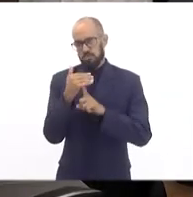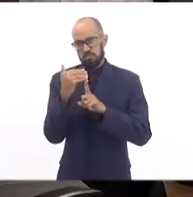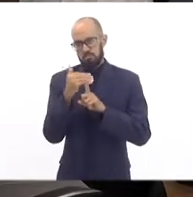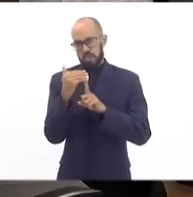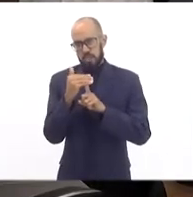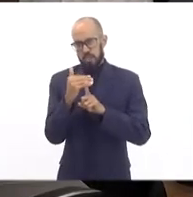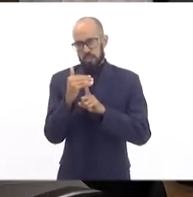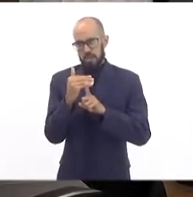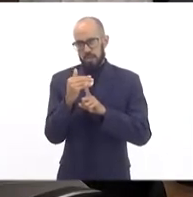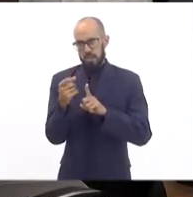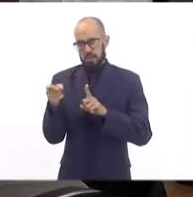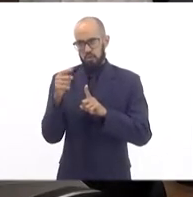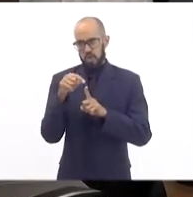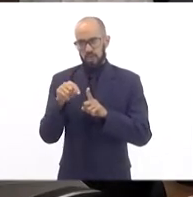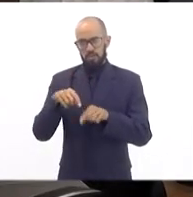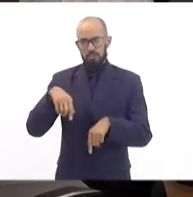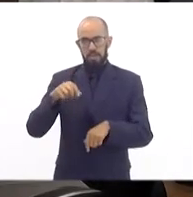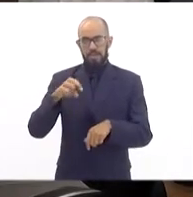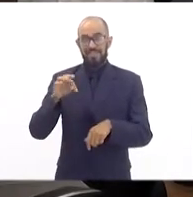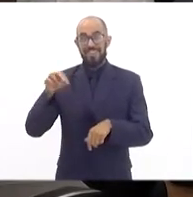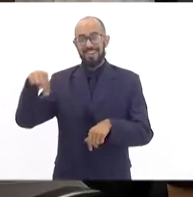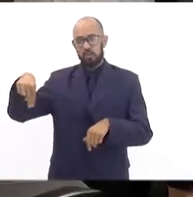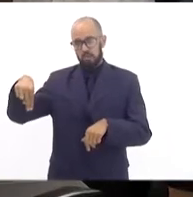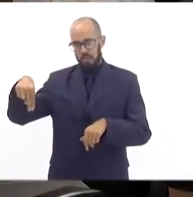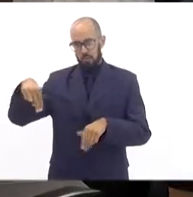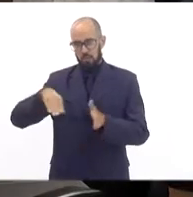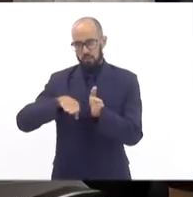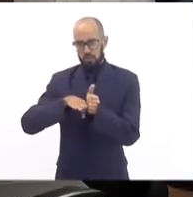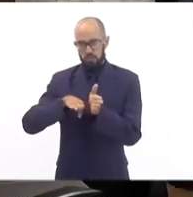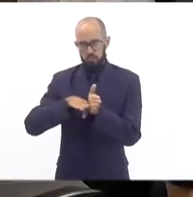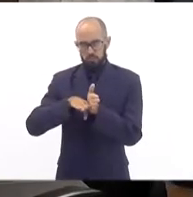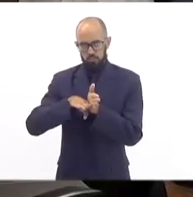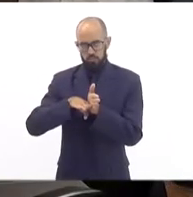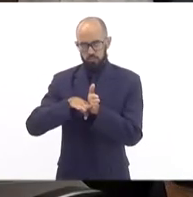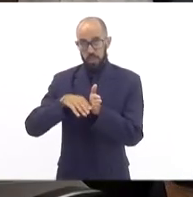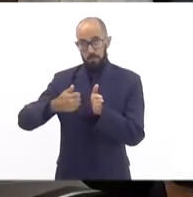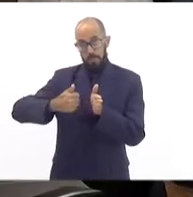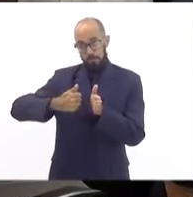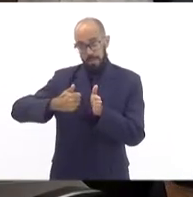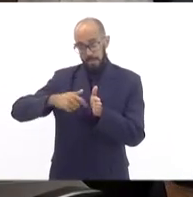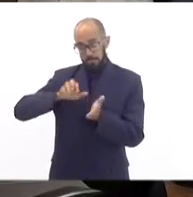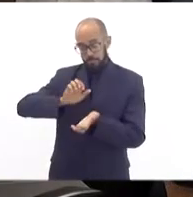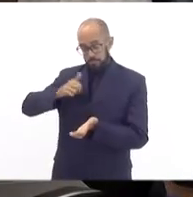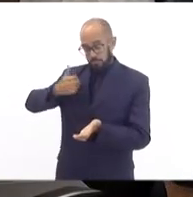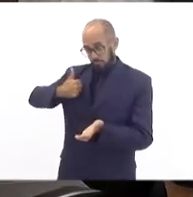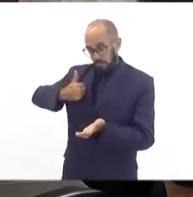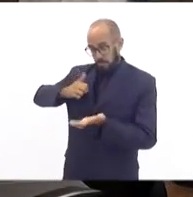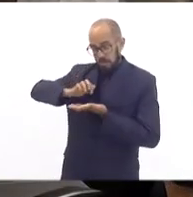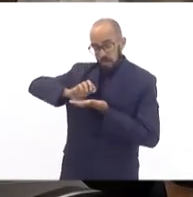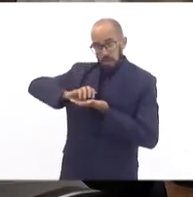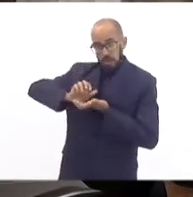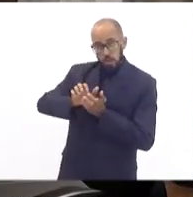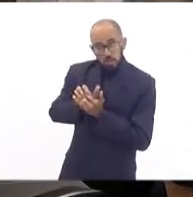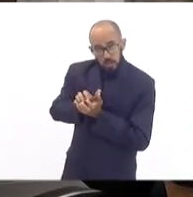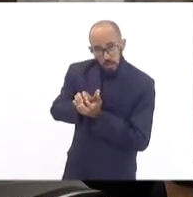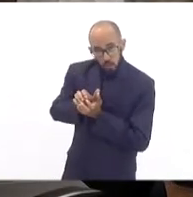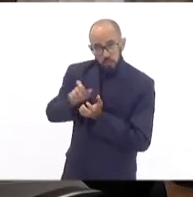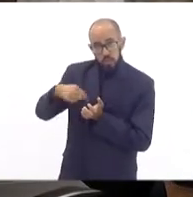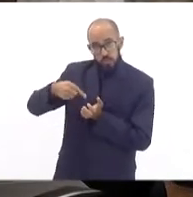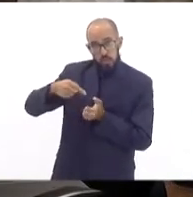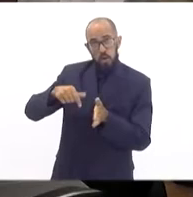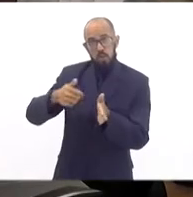o trem na estação de Tancredo Neves, que é a primeira estação de quem sai de Santa Cruz descendo,